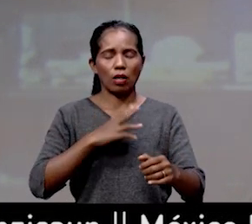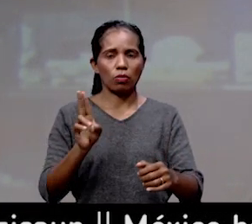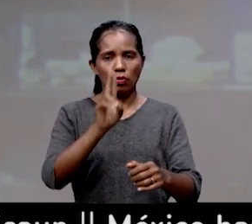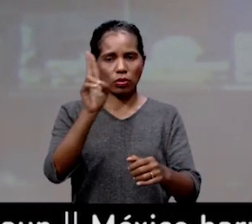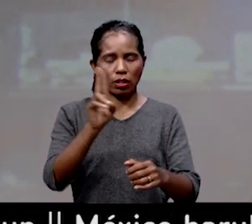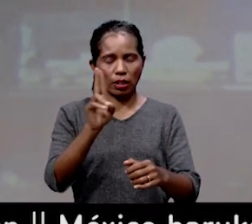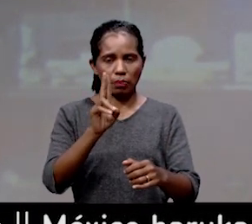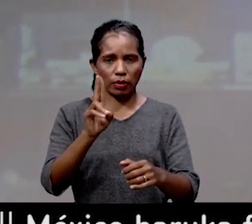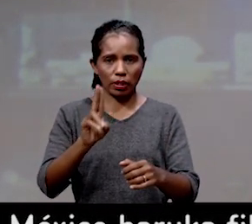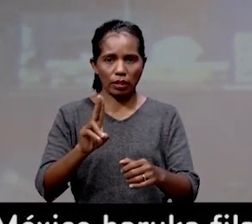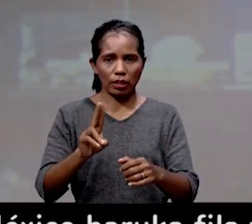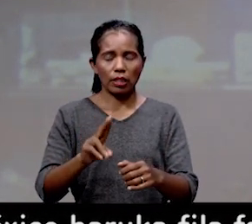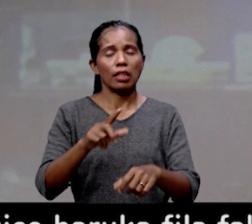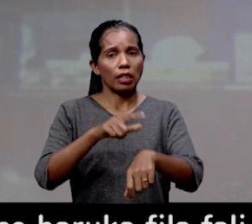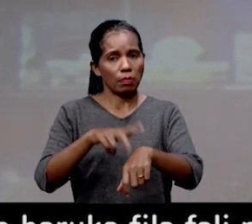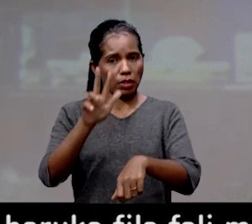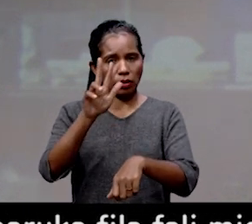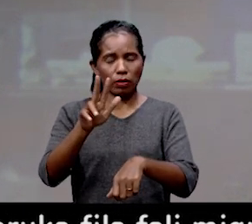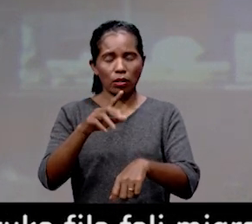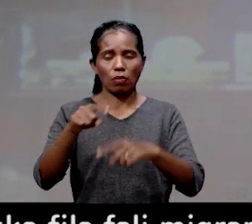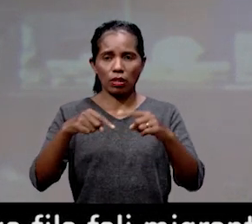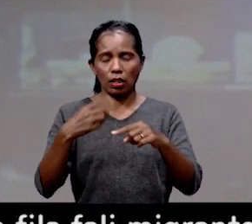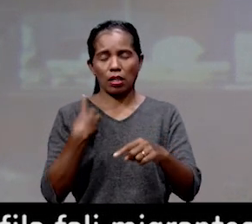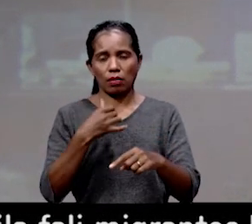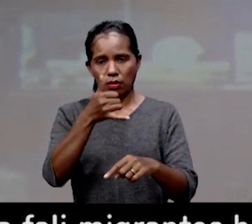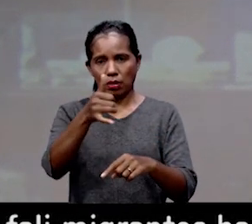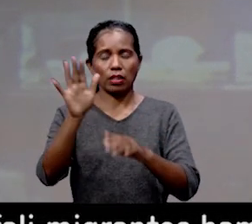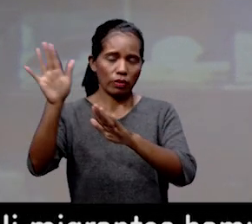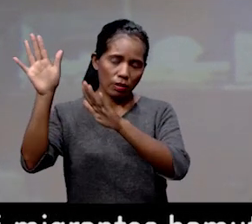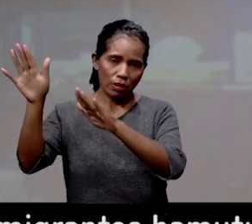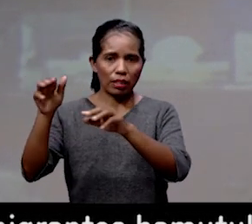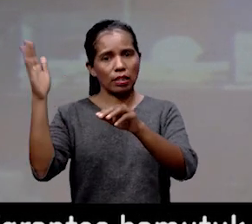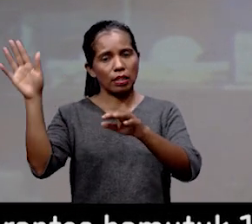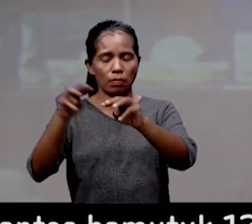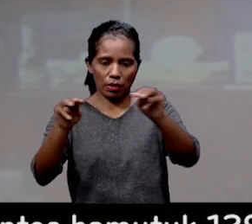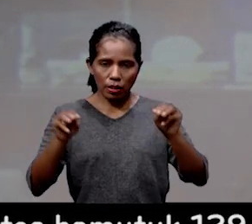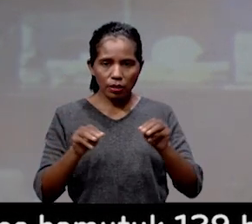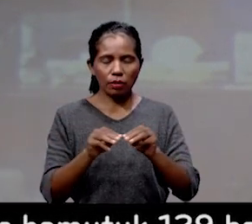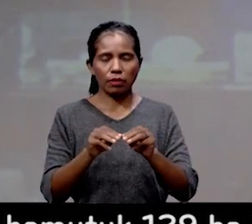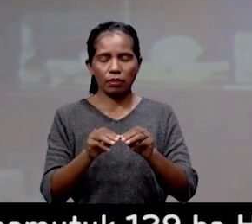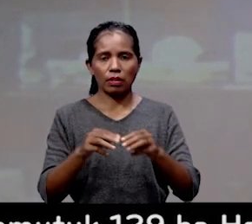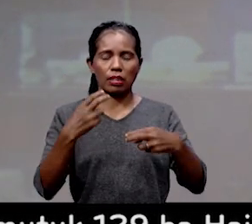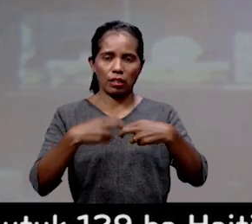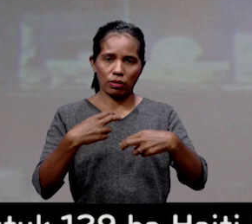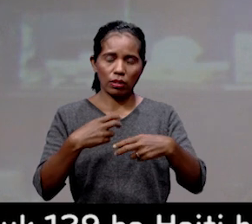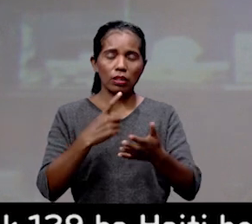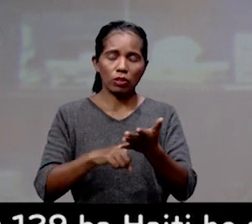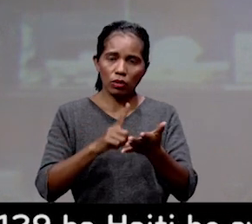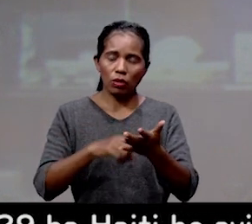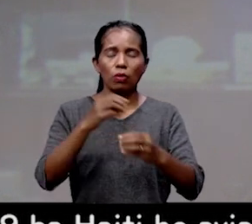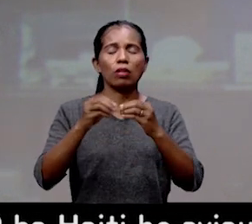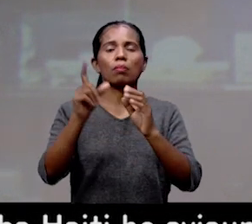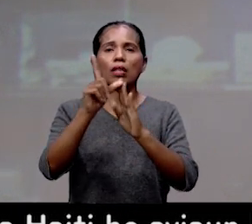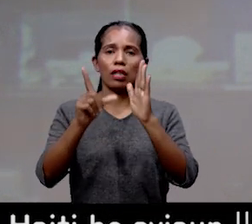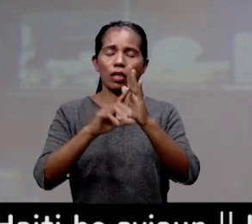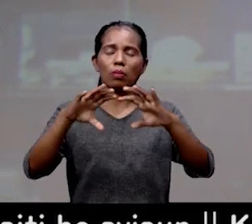nem ian. O que era com hal fiscalização vai a forró, vai município, discussão com a ba especial de lei rumo na comissão